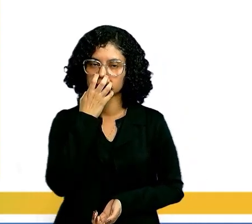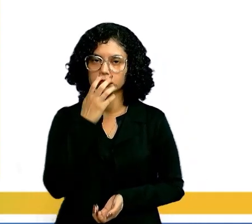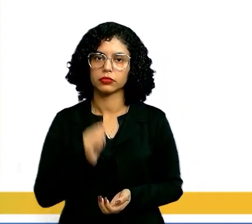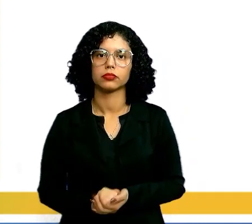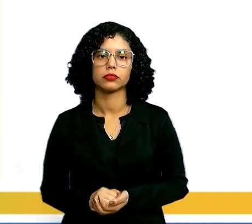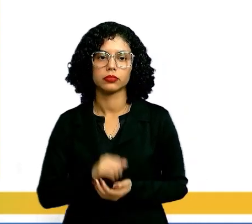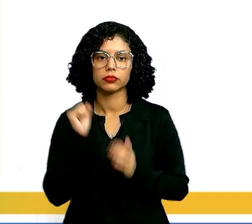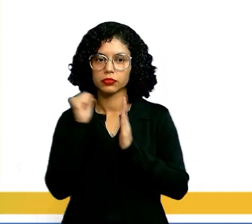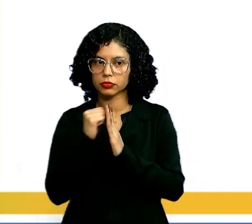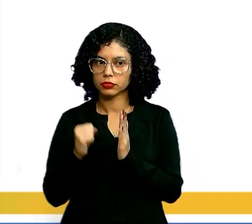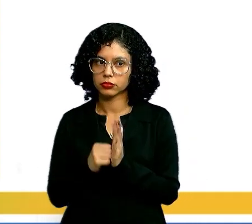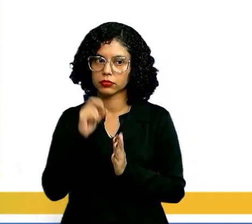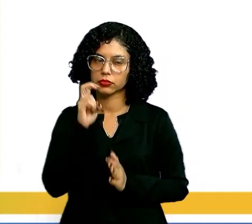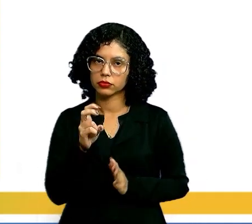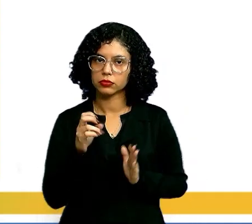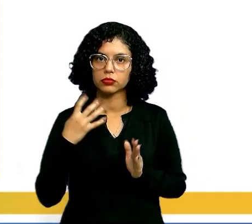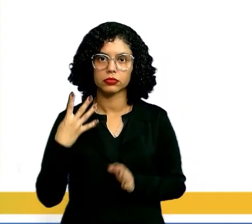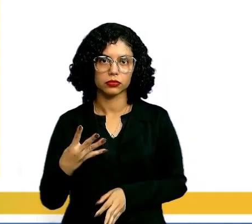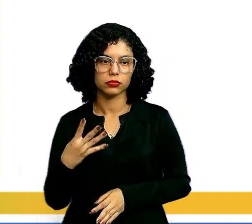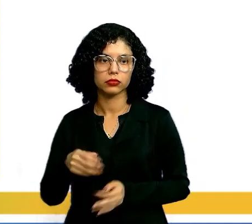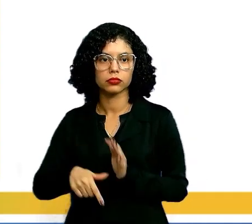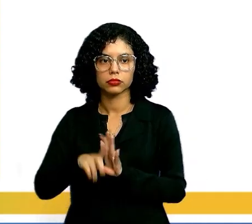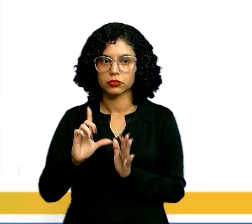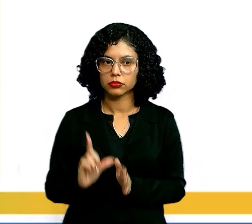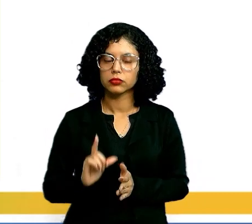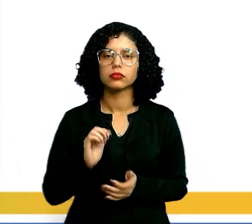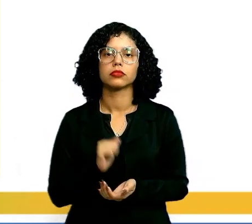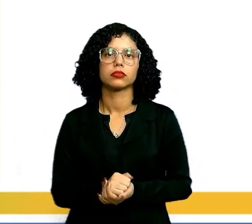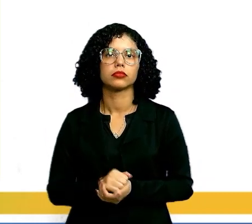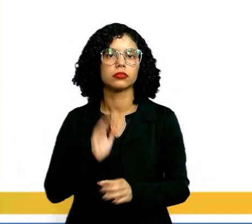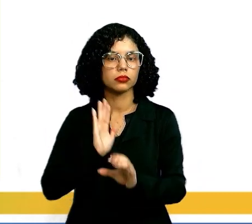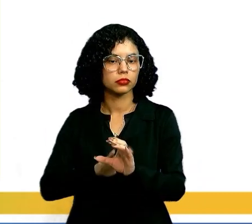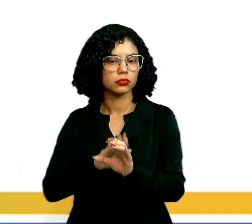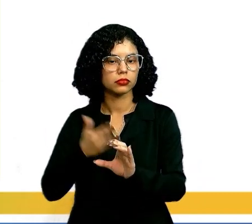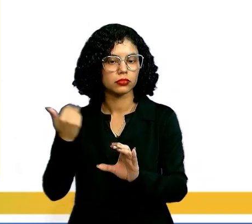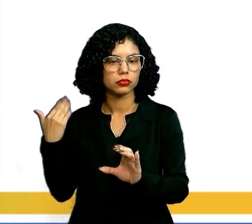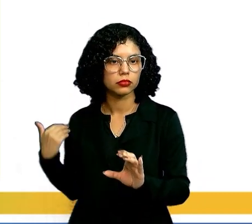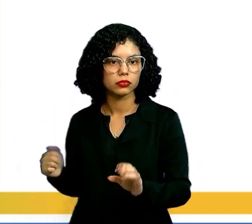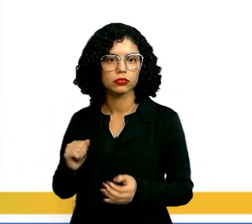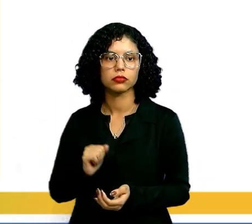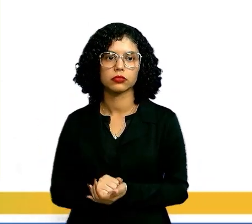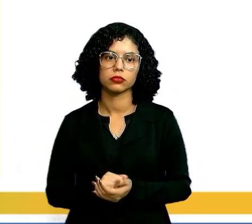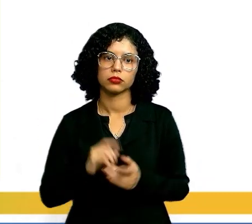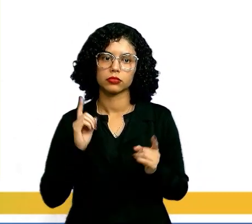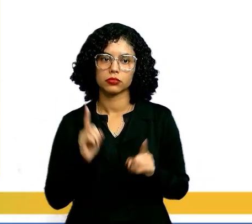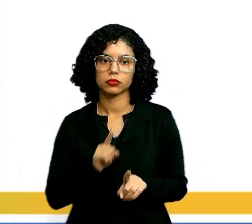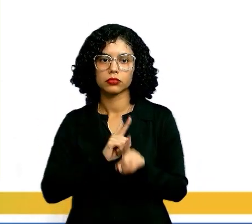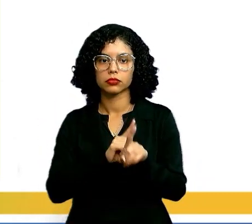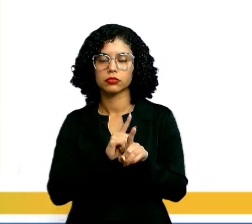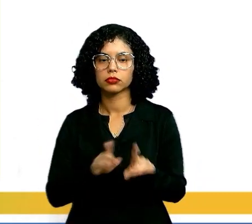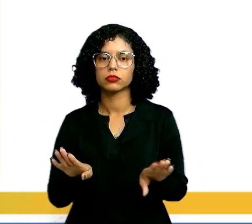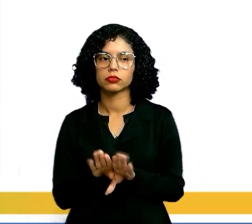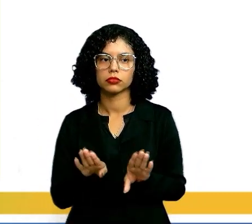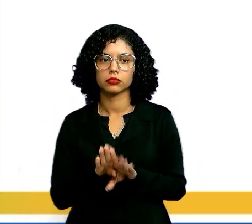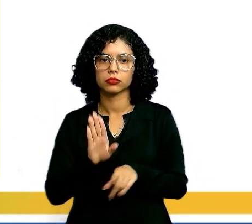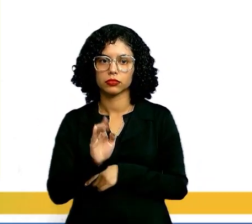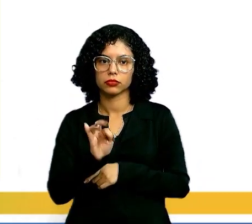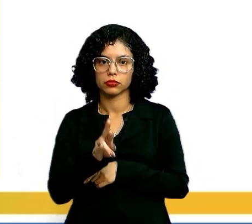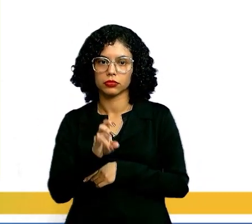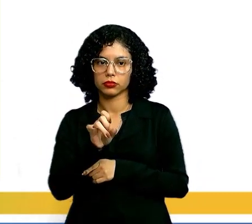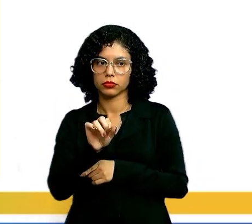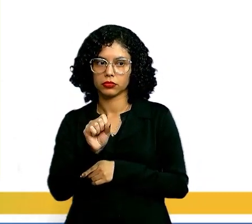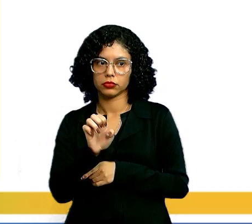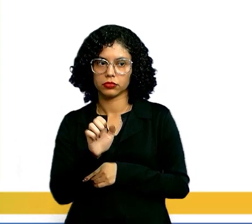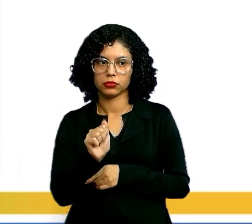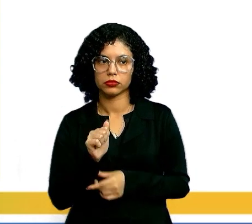entre os século 5 e 4 antes de Cristo um filósofo que era discípulo do Sócrates chamado antistenes